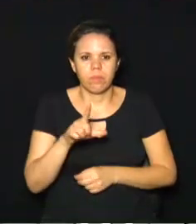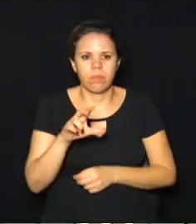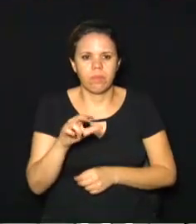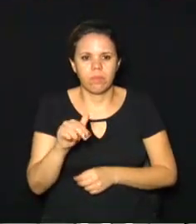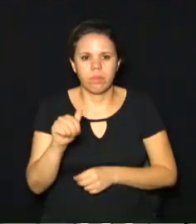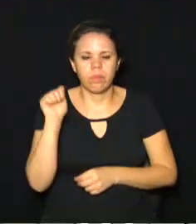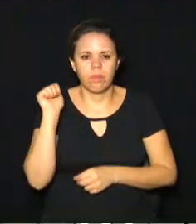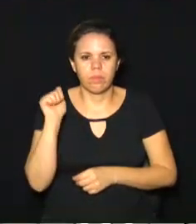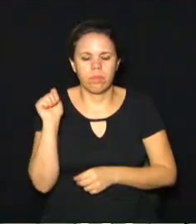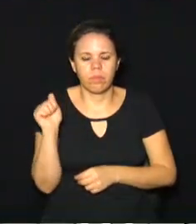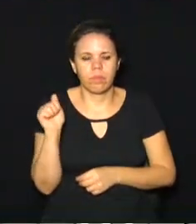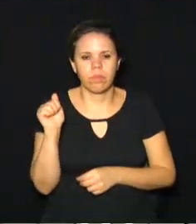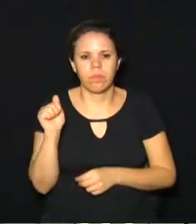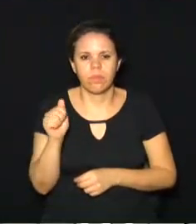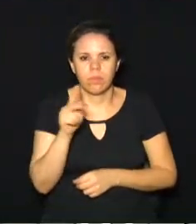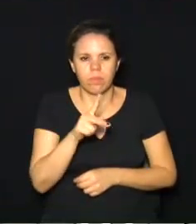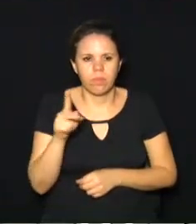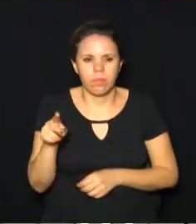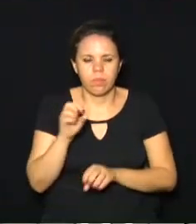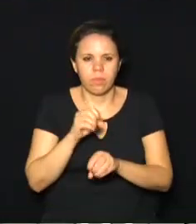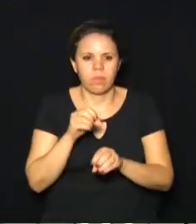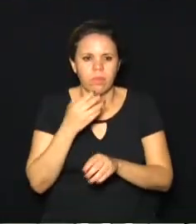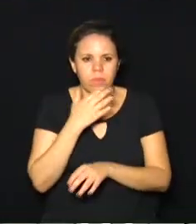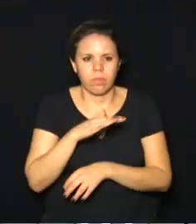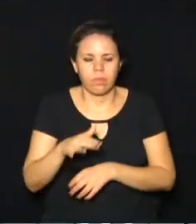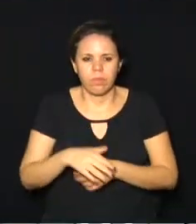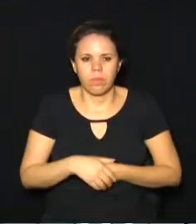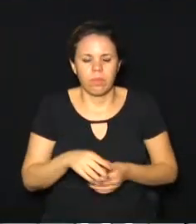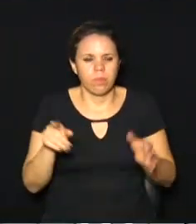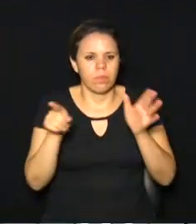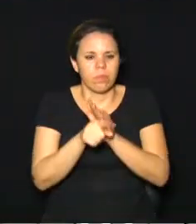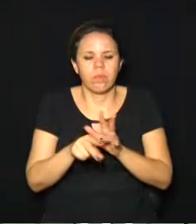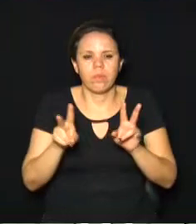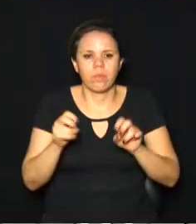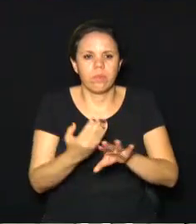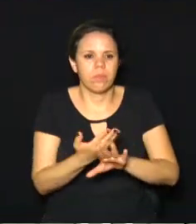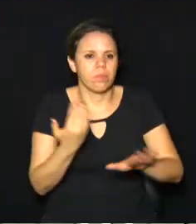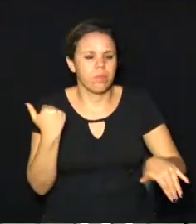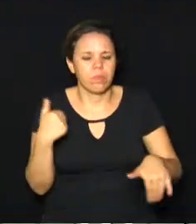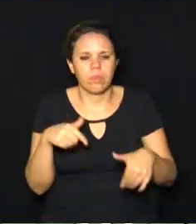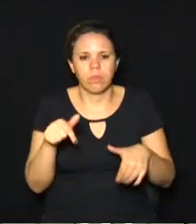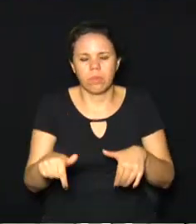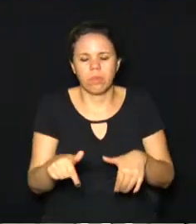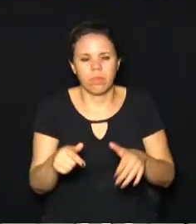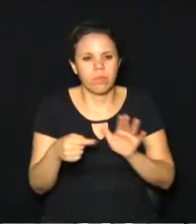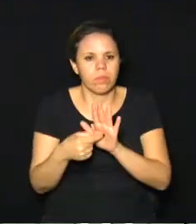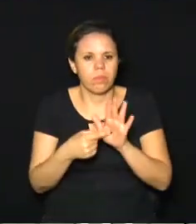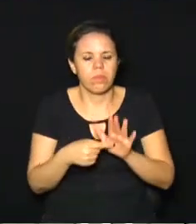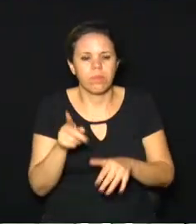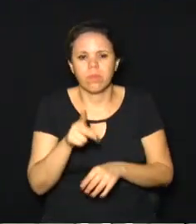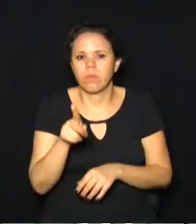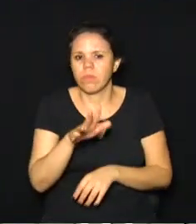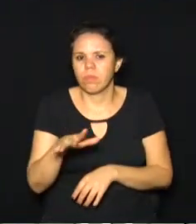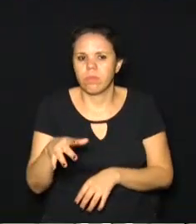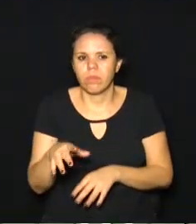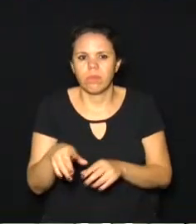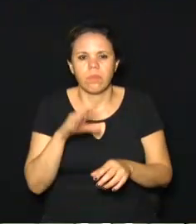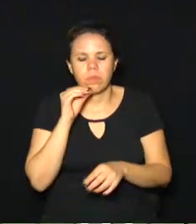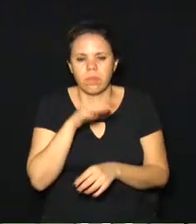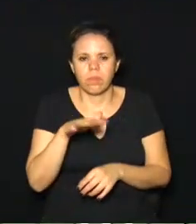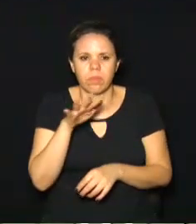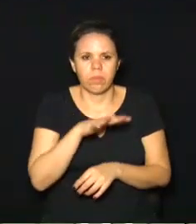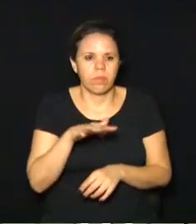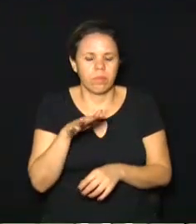Baceto, professora de educação infantil, pergunta sobre o afastamento colocado no ponto dos professores, agentes e monitores de